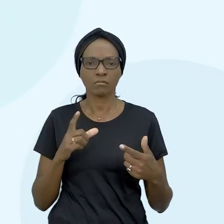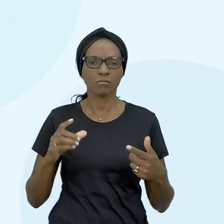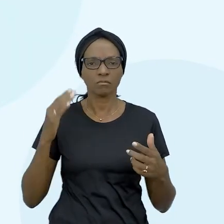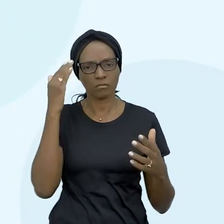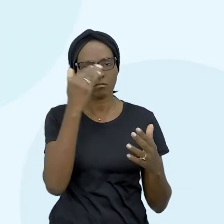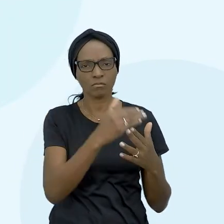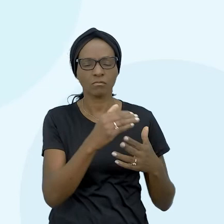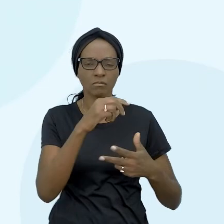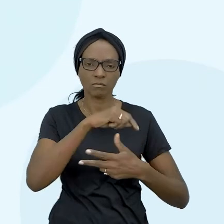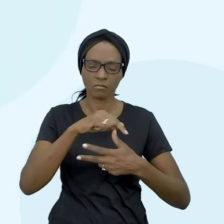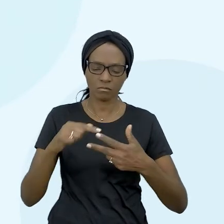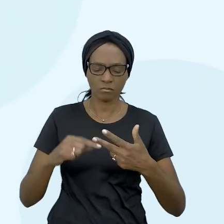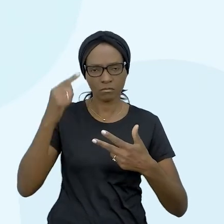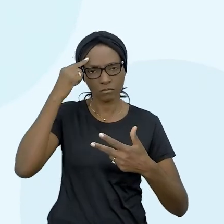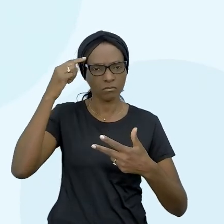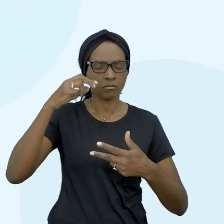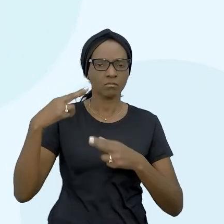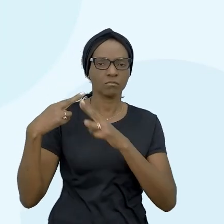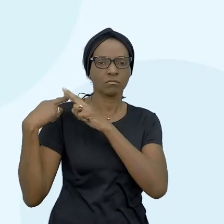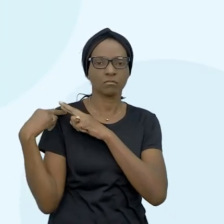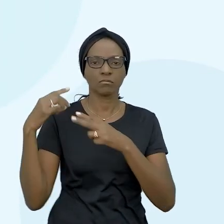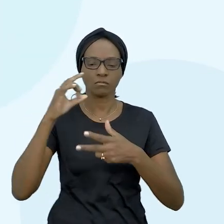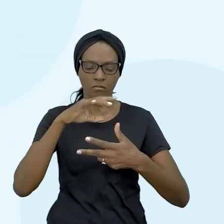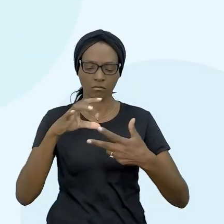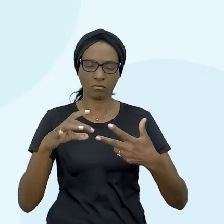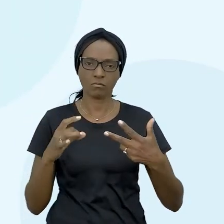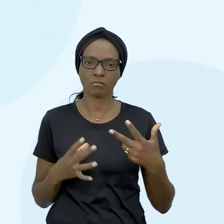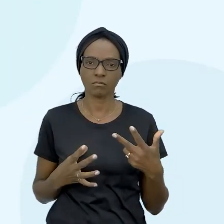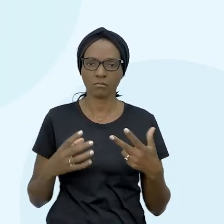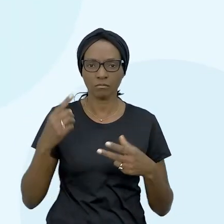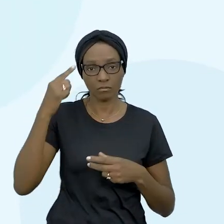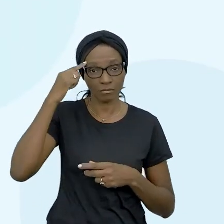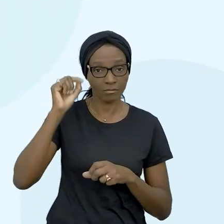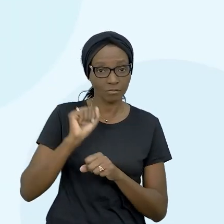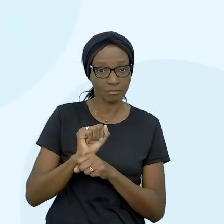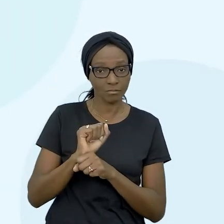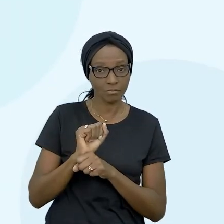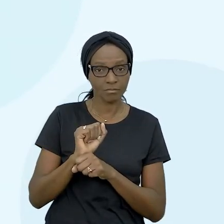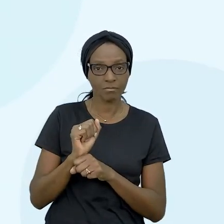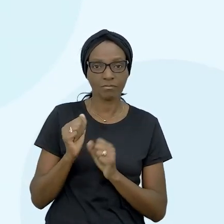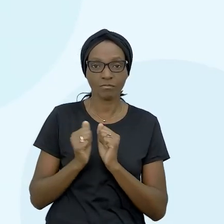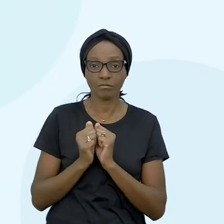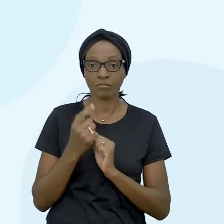suas responsabilidades, vamos pensar juntos? Em 1 minutinho a gente se vê.